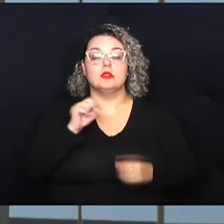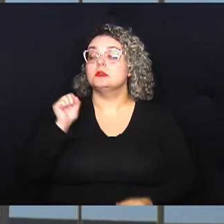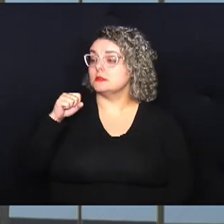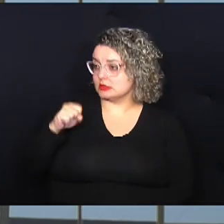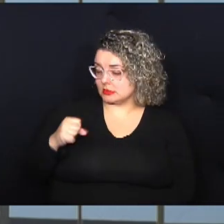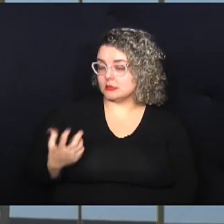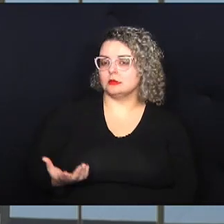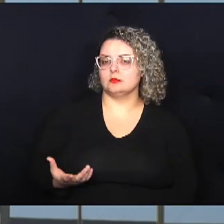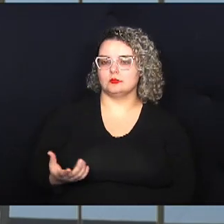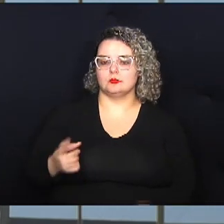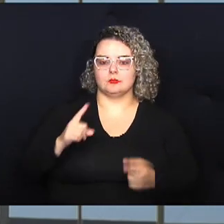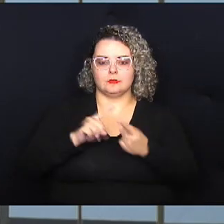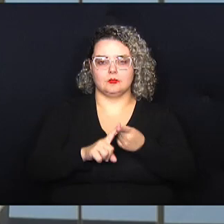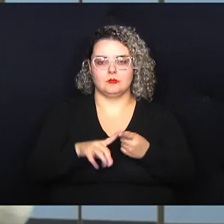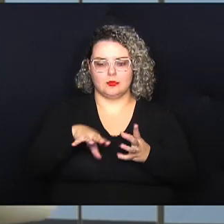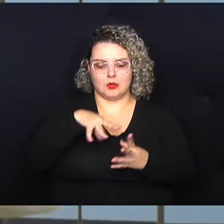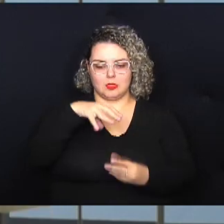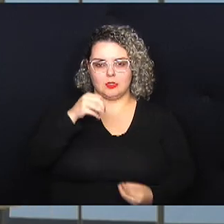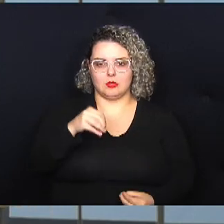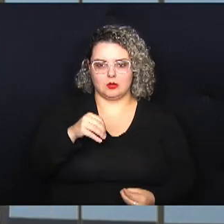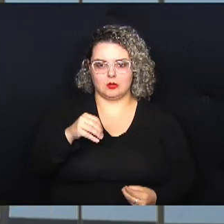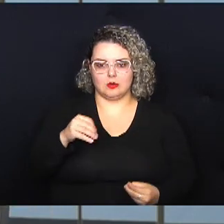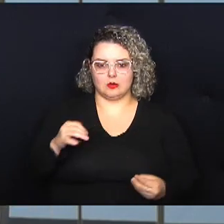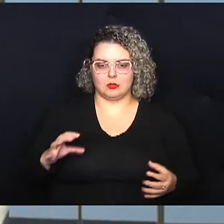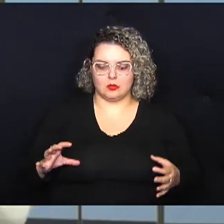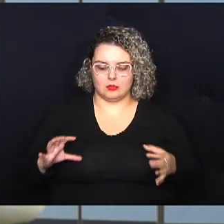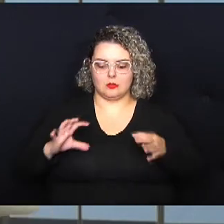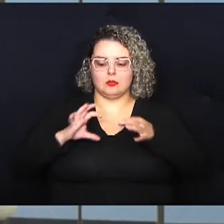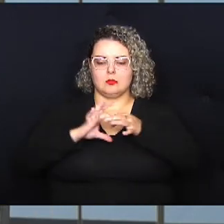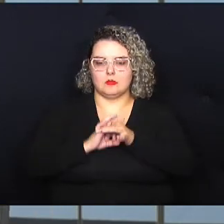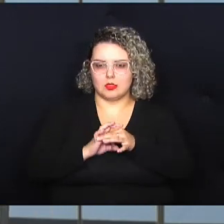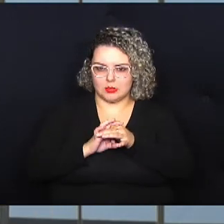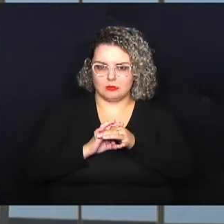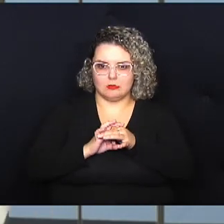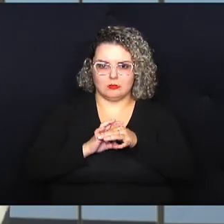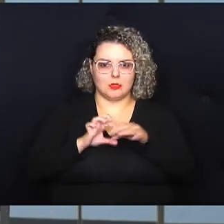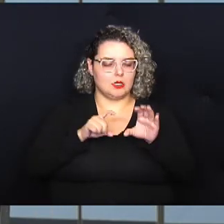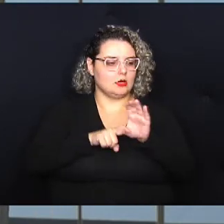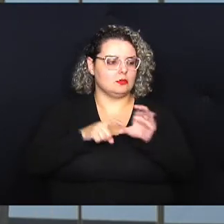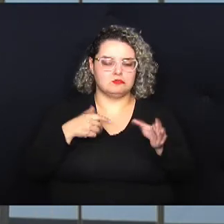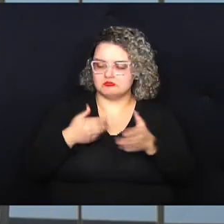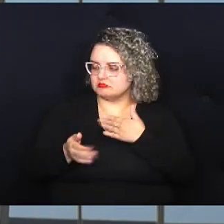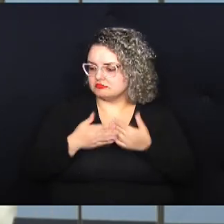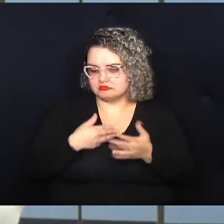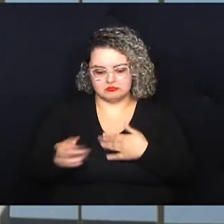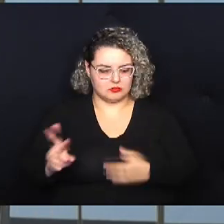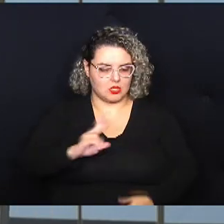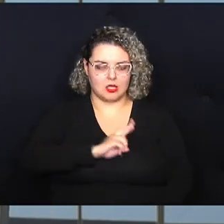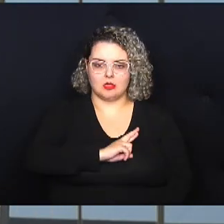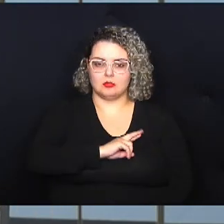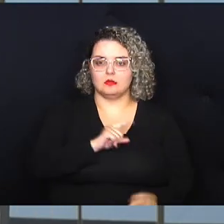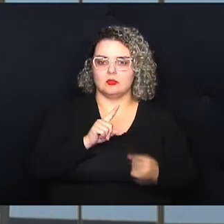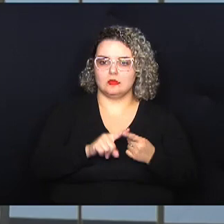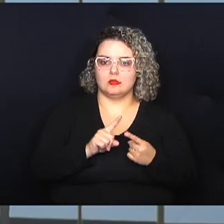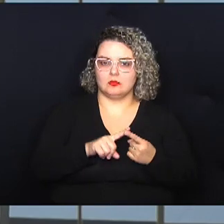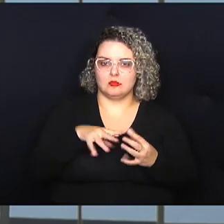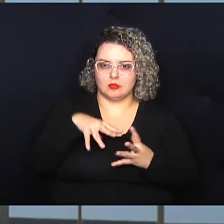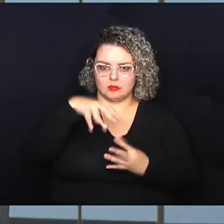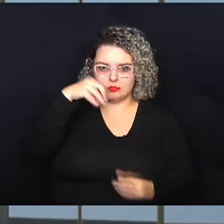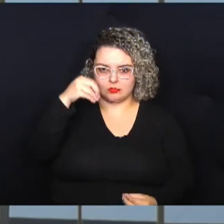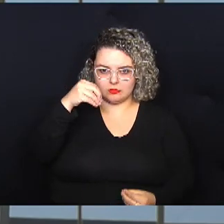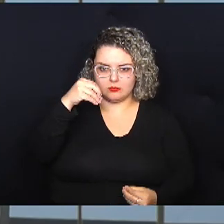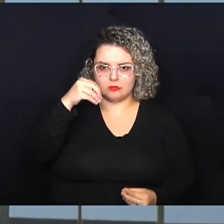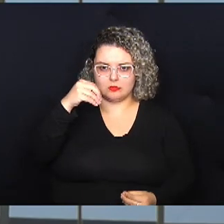está com a sua espiritualidade conectado, sabe? Independente de religião. Você está conectado ao ser